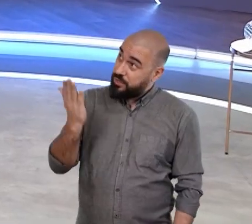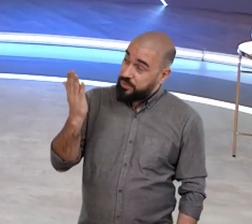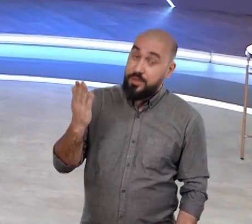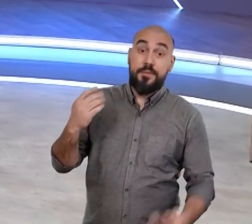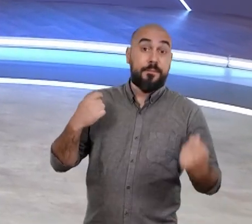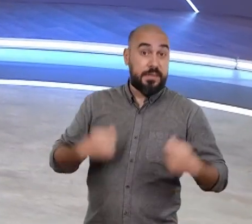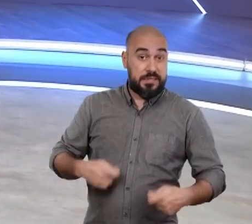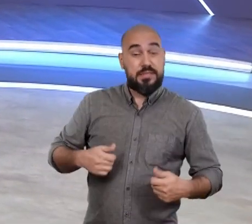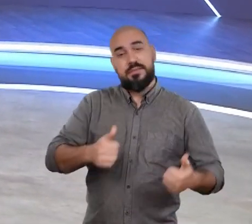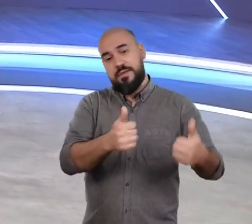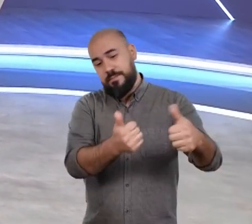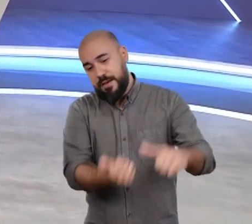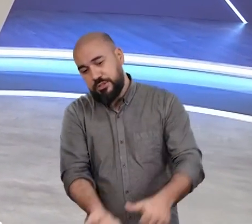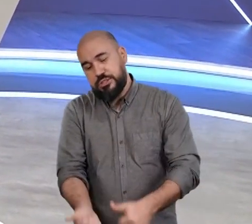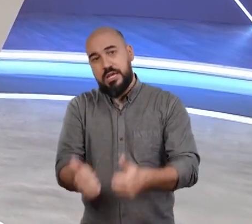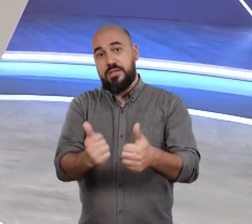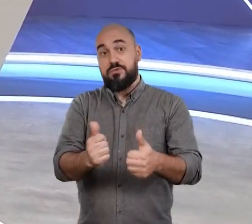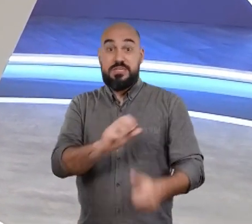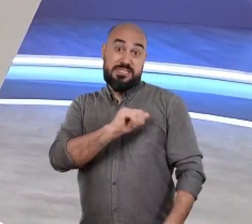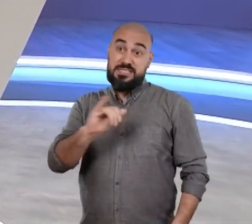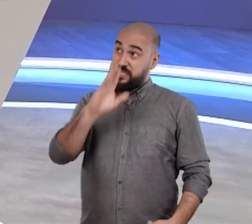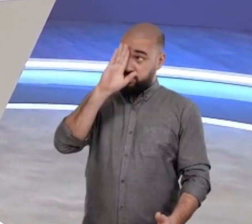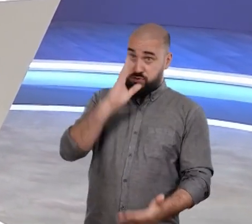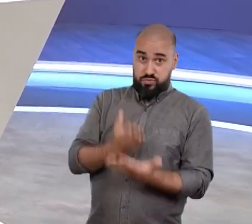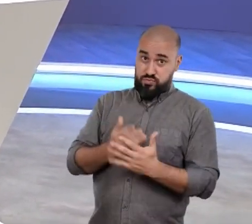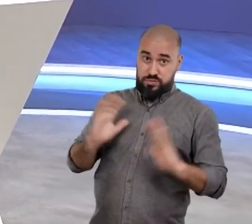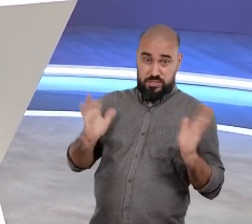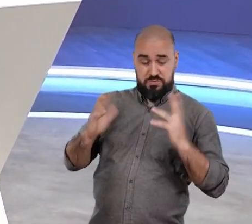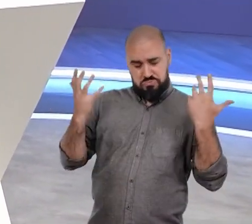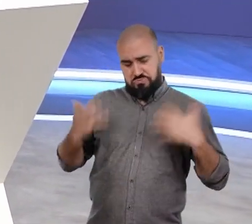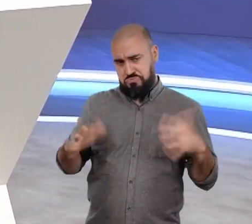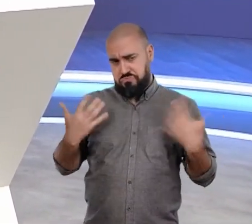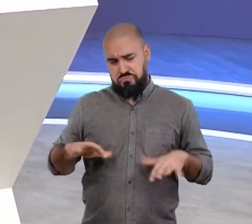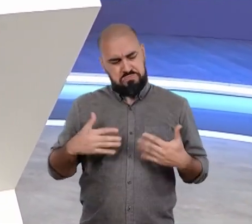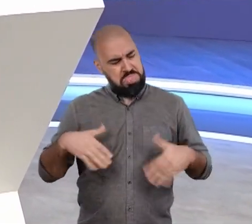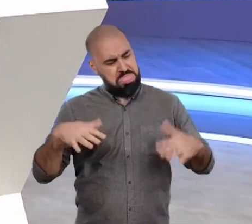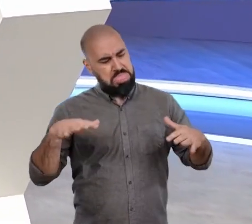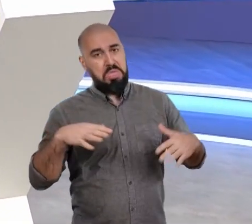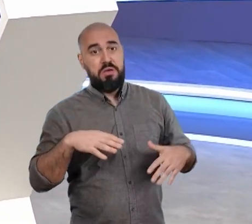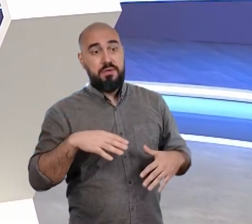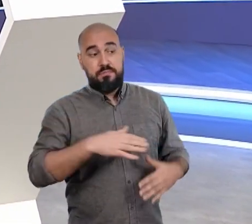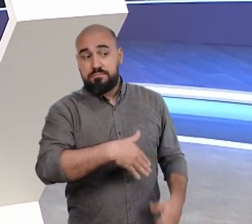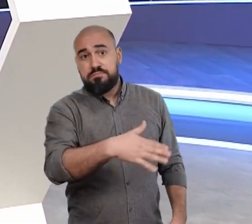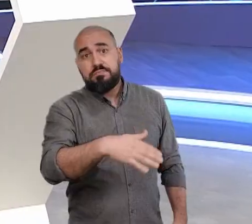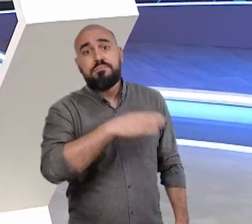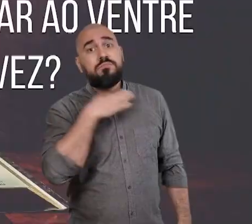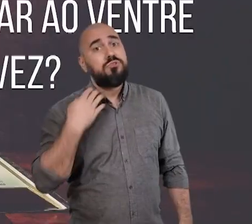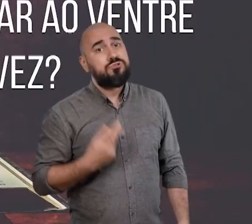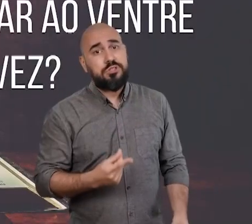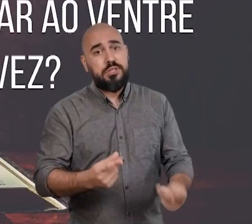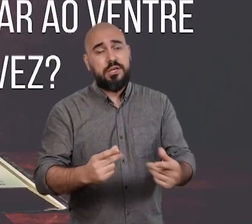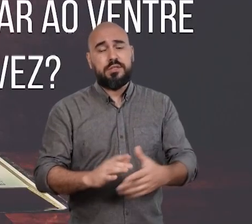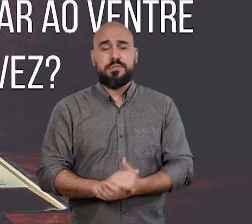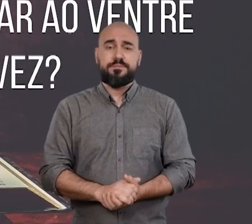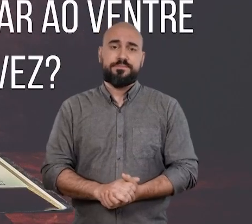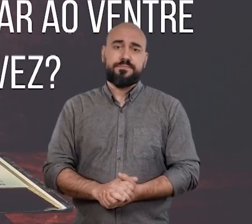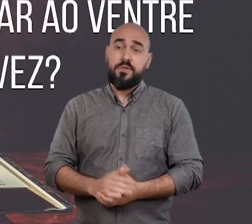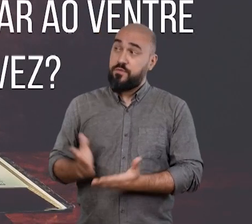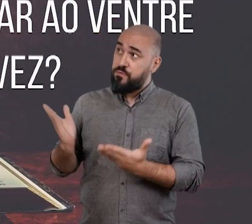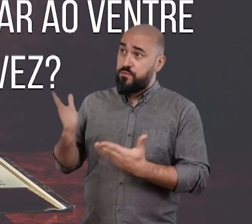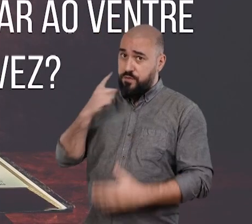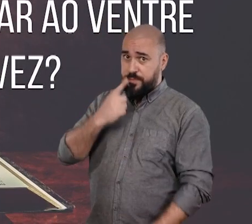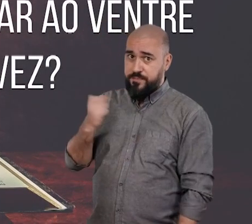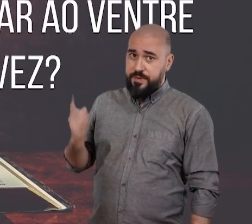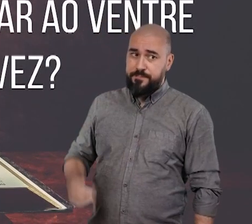lhe espera é condenação. Vamos continuar? João capítulo 3, versos 3 e 4. Jesus respondeu: